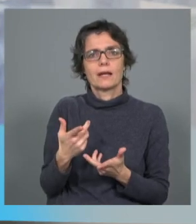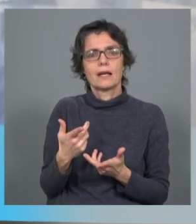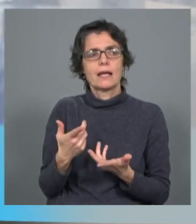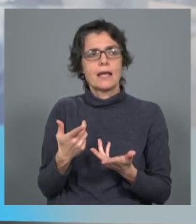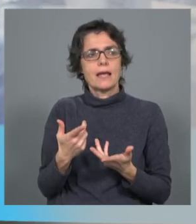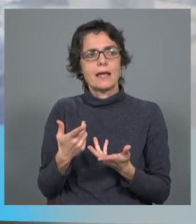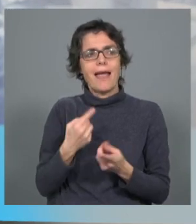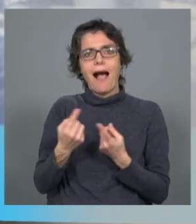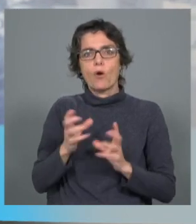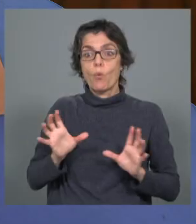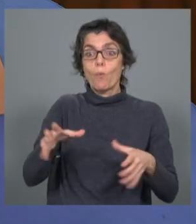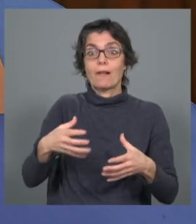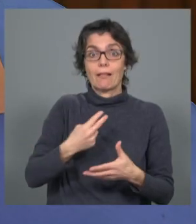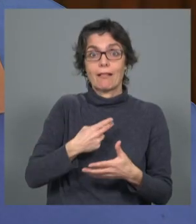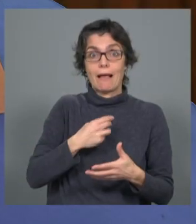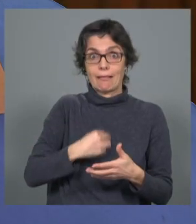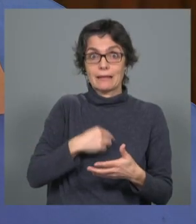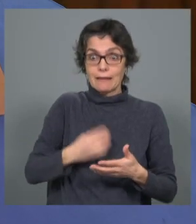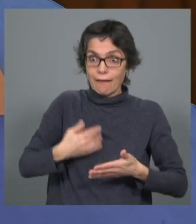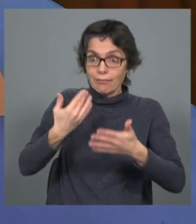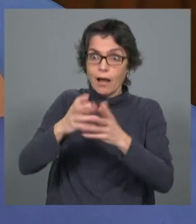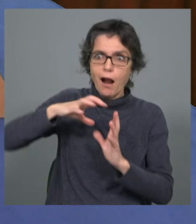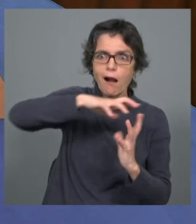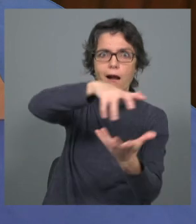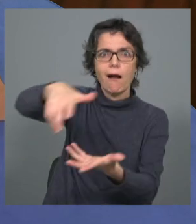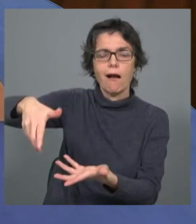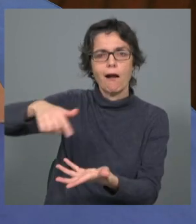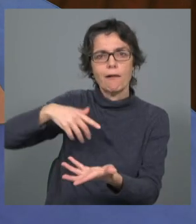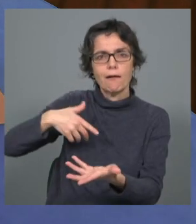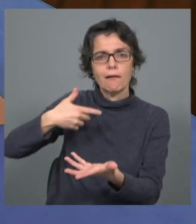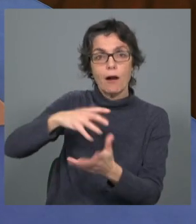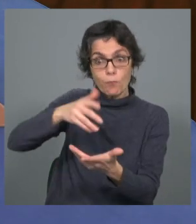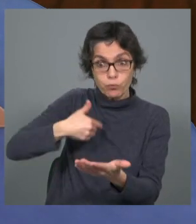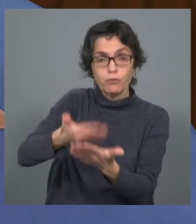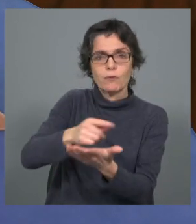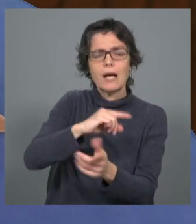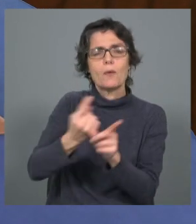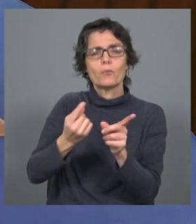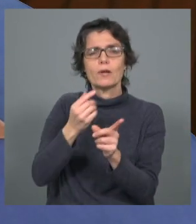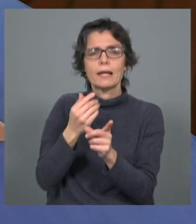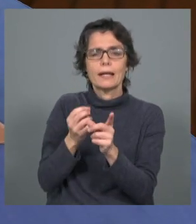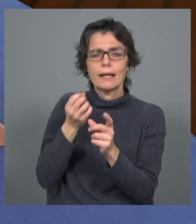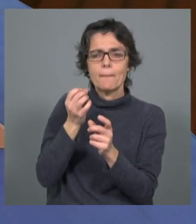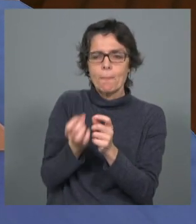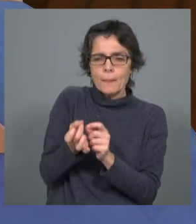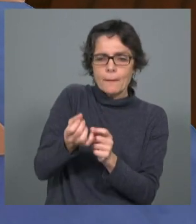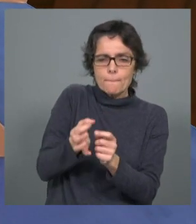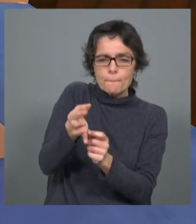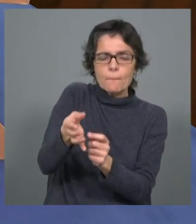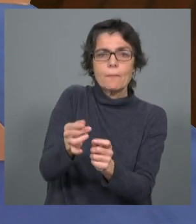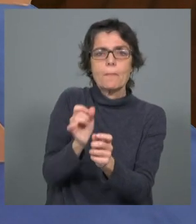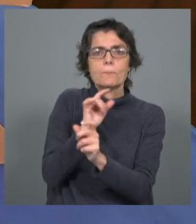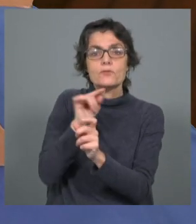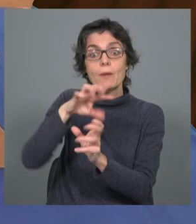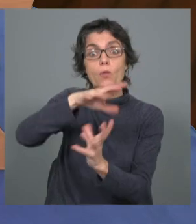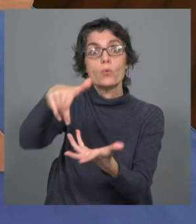mundo, porque permite que esse mundo tenha também outros critérios de discernimento para poder ler e para